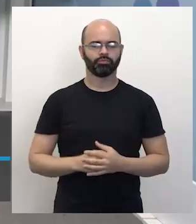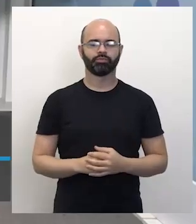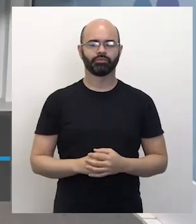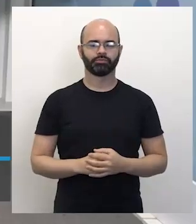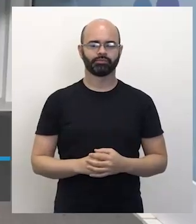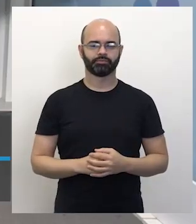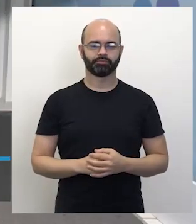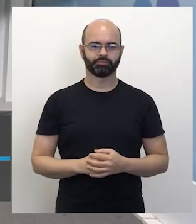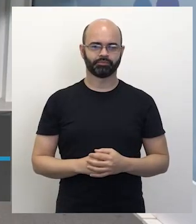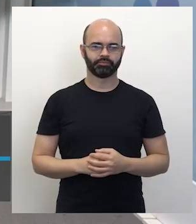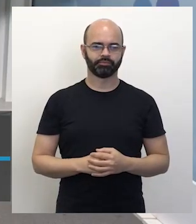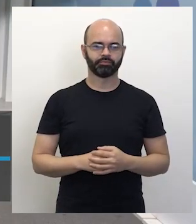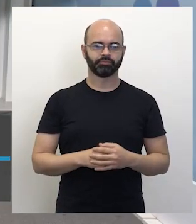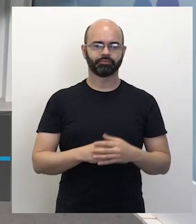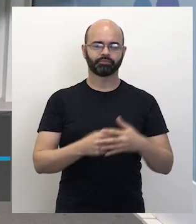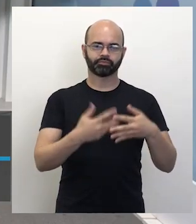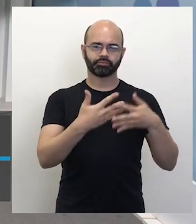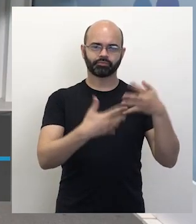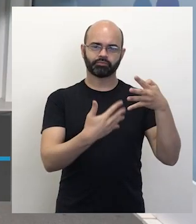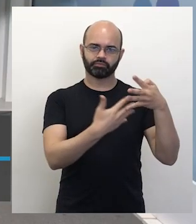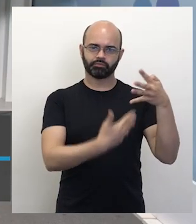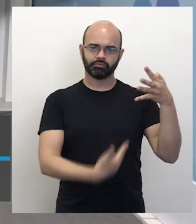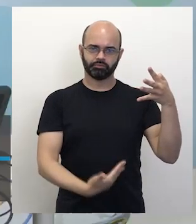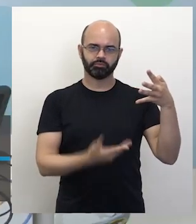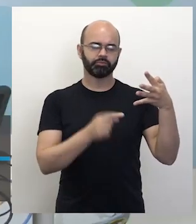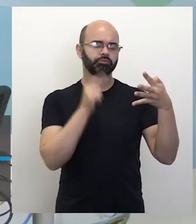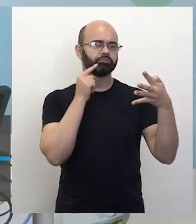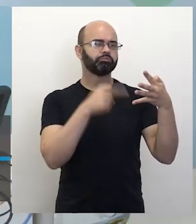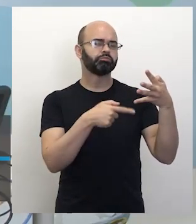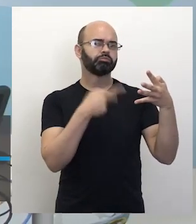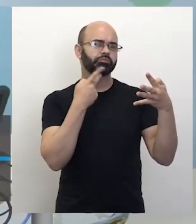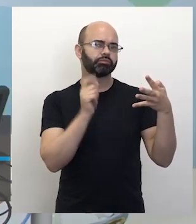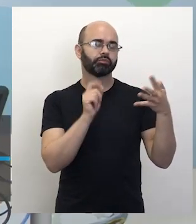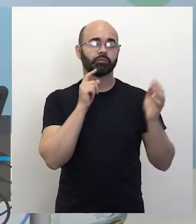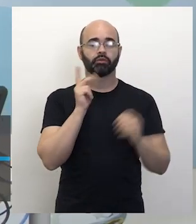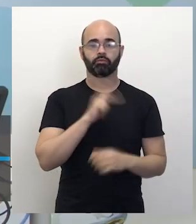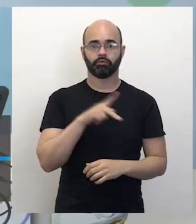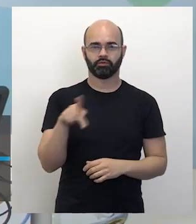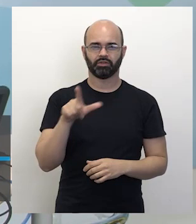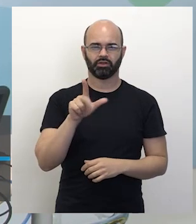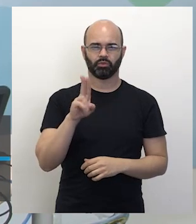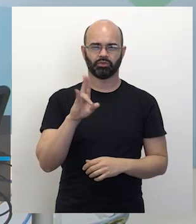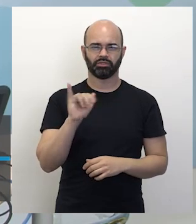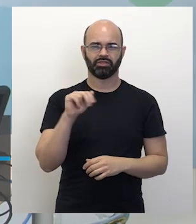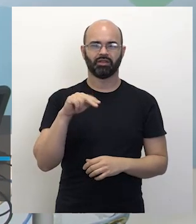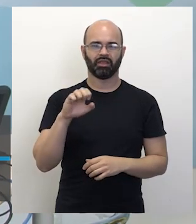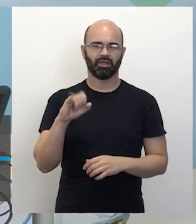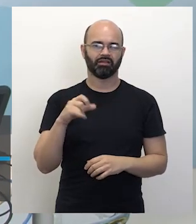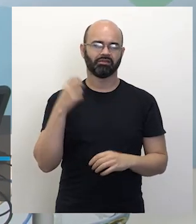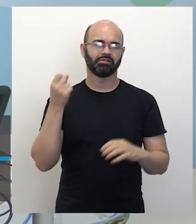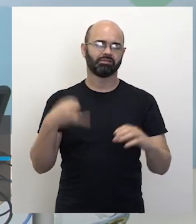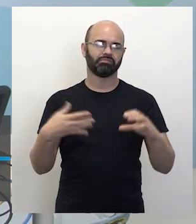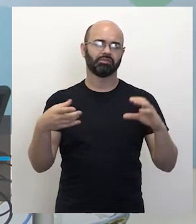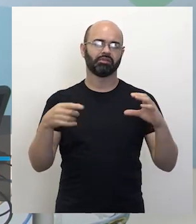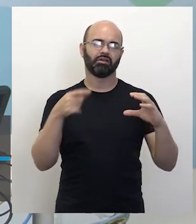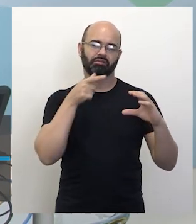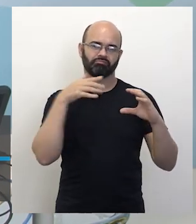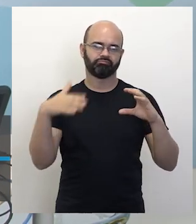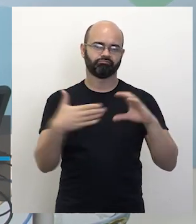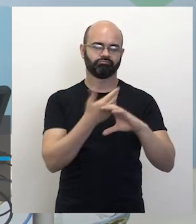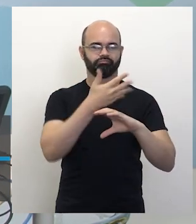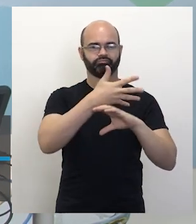alguma reflexão aí? A professora Dulcineia, né, está dizendo assim, quanto que isso afeta a nossa biodiversidade? E